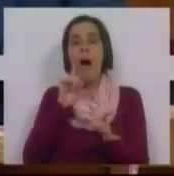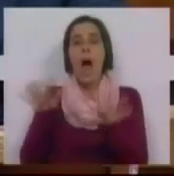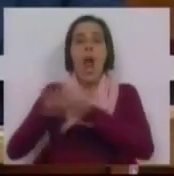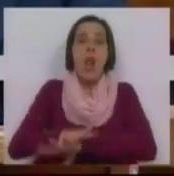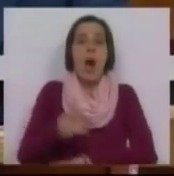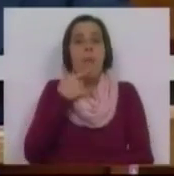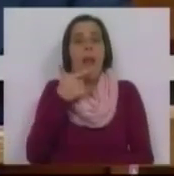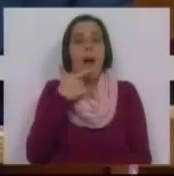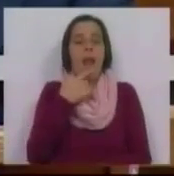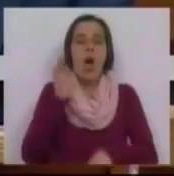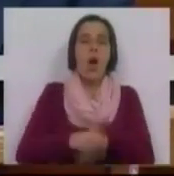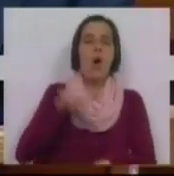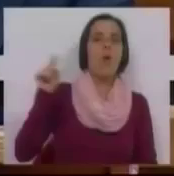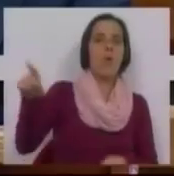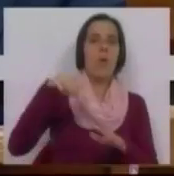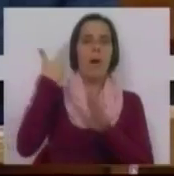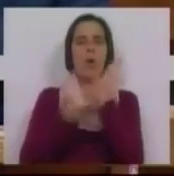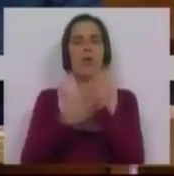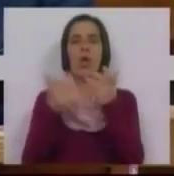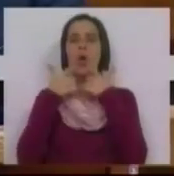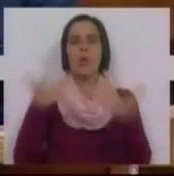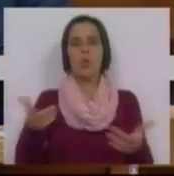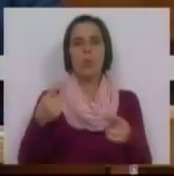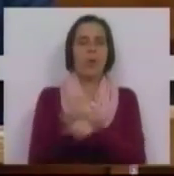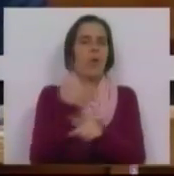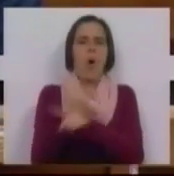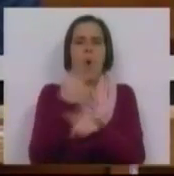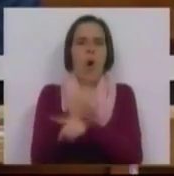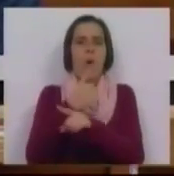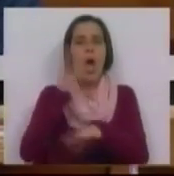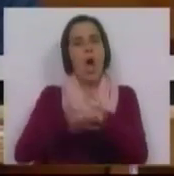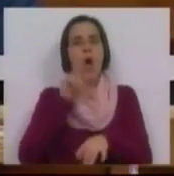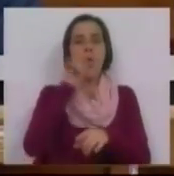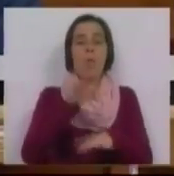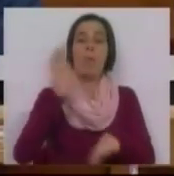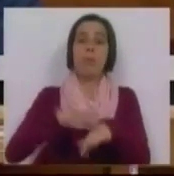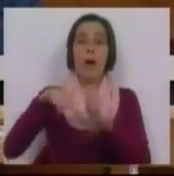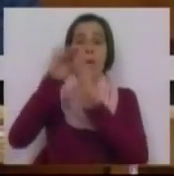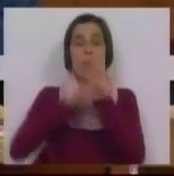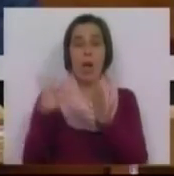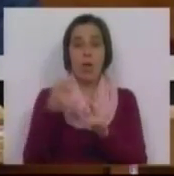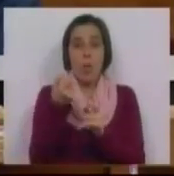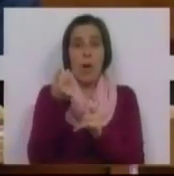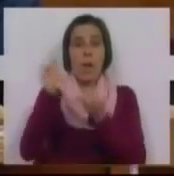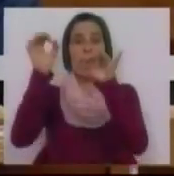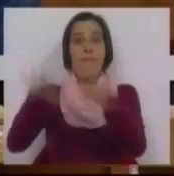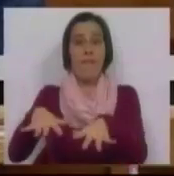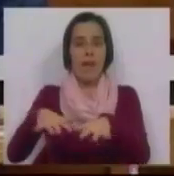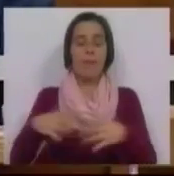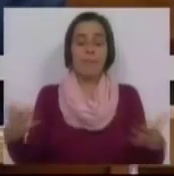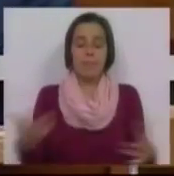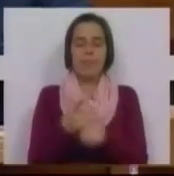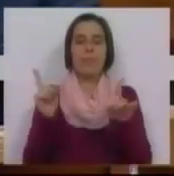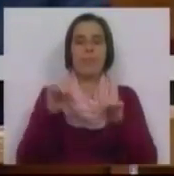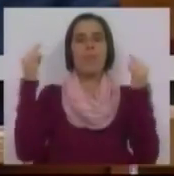por si falem culpem a Constituição de tudo e mais de um par de botas à medida que o programa da Troika se aproxima do fim.